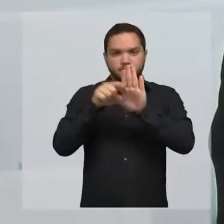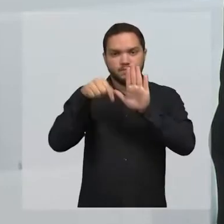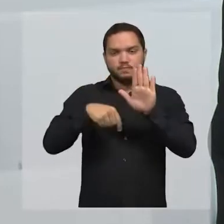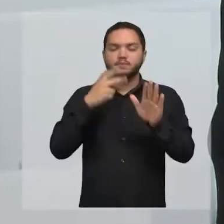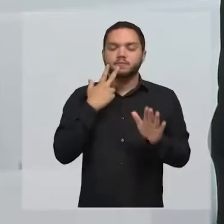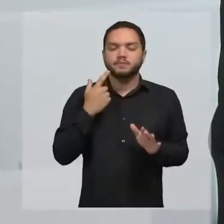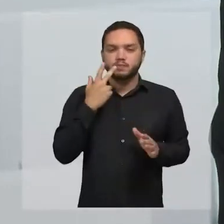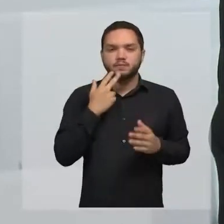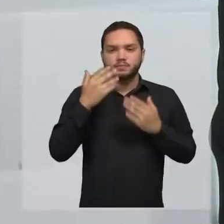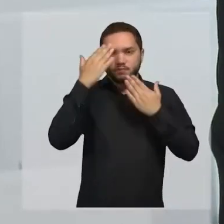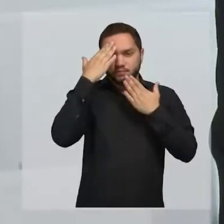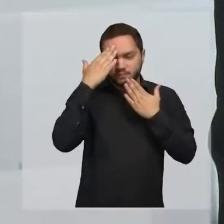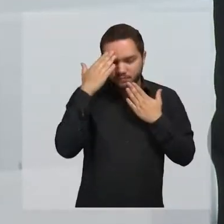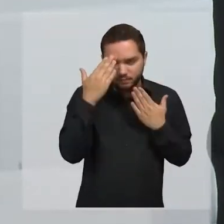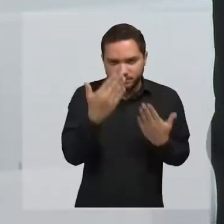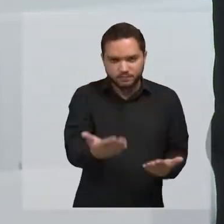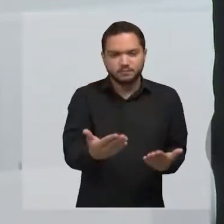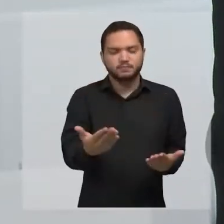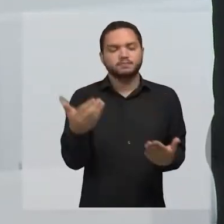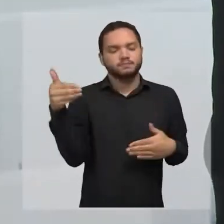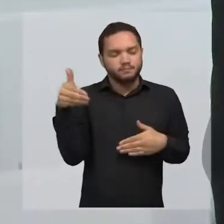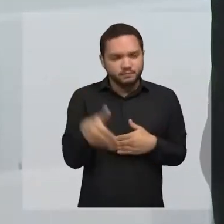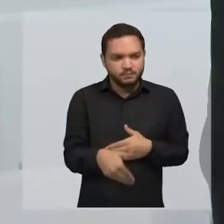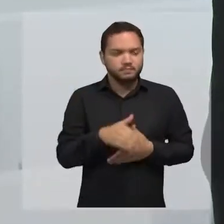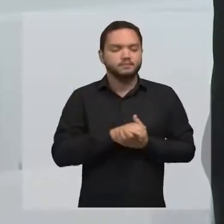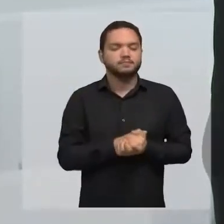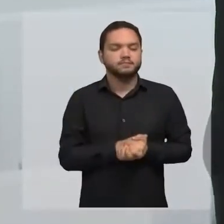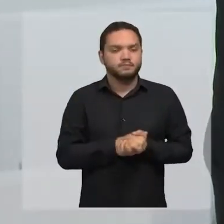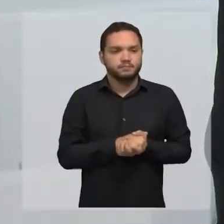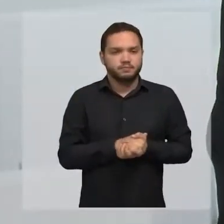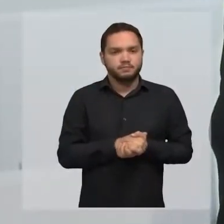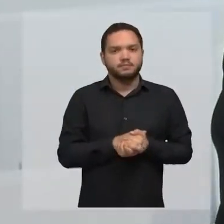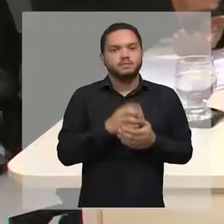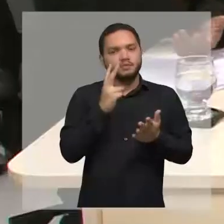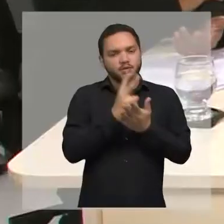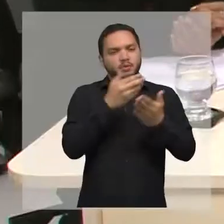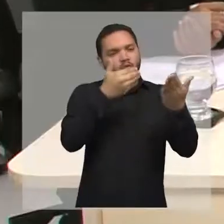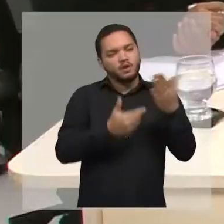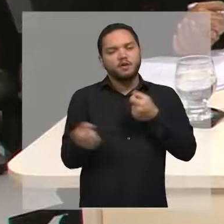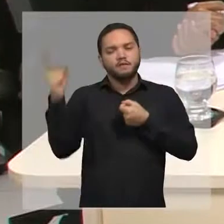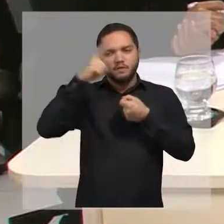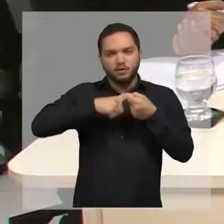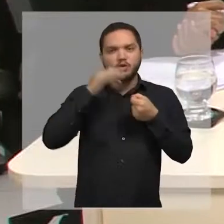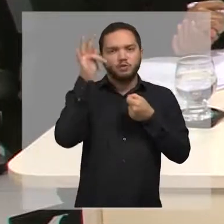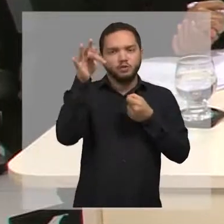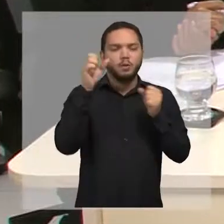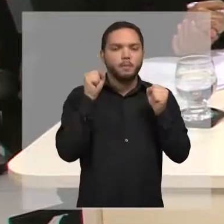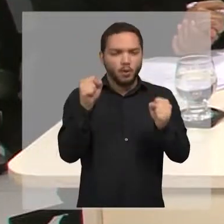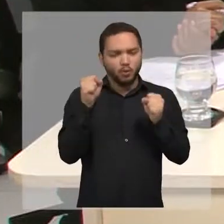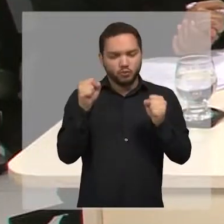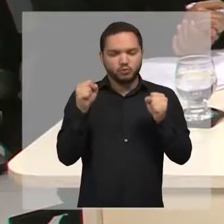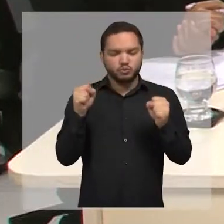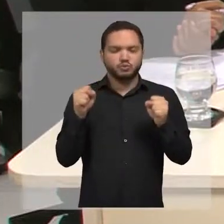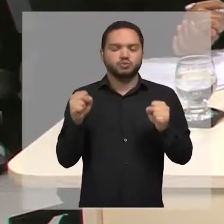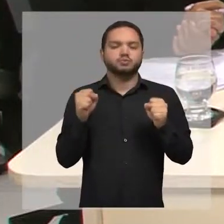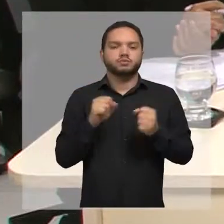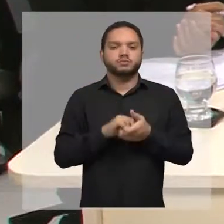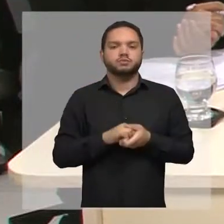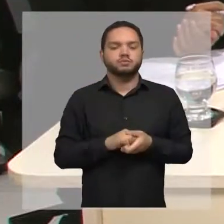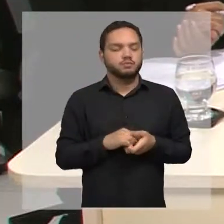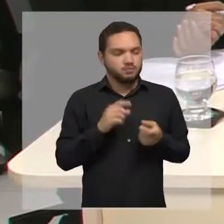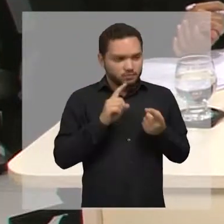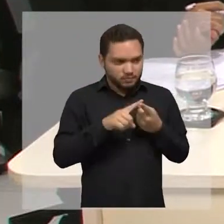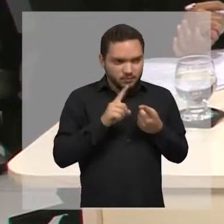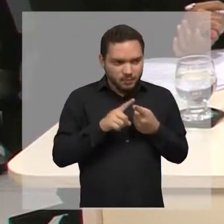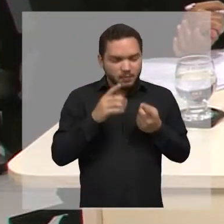legislativo do município de Fortaleza. Muitíssimo obrigado pela presença do senhor aqui. Está convidado a voltar muito em breve aqui ao